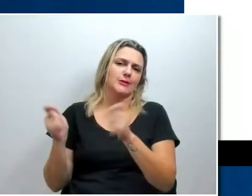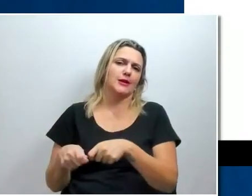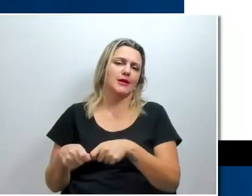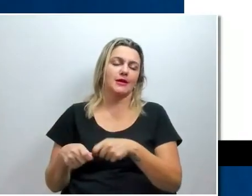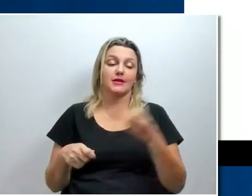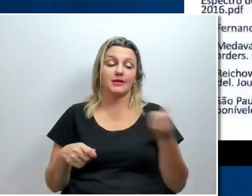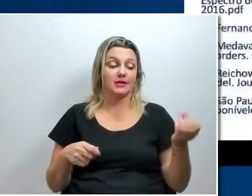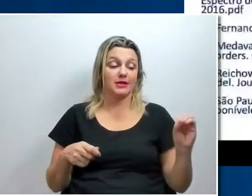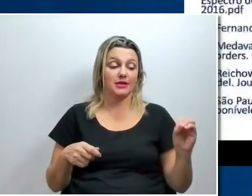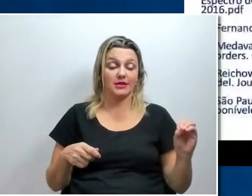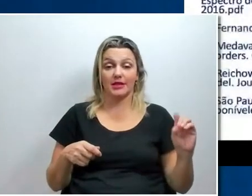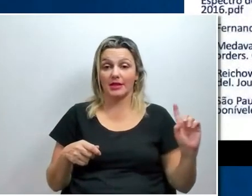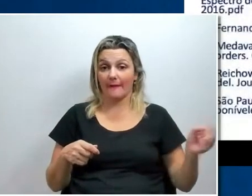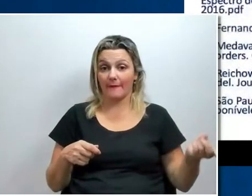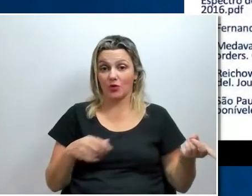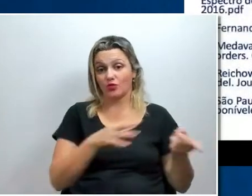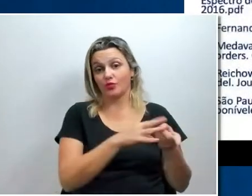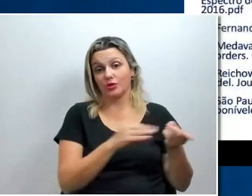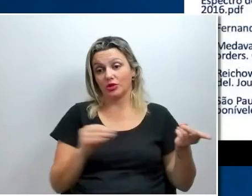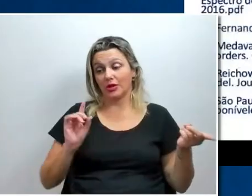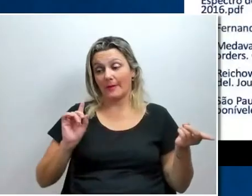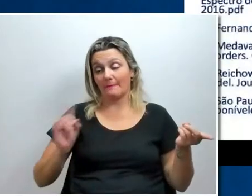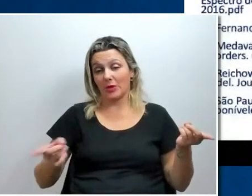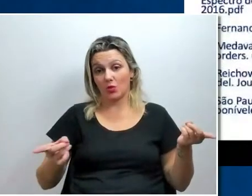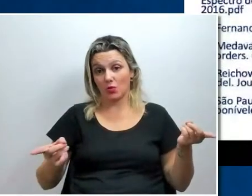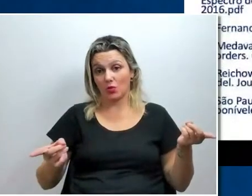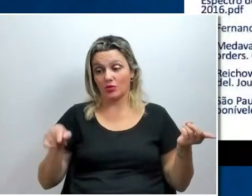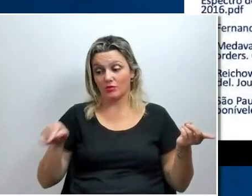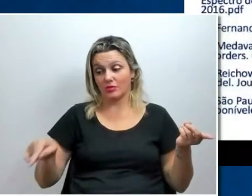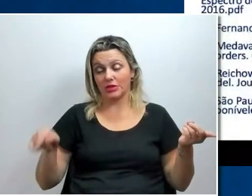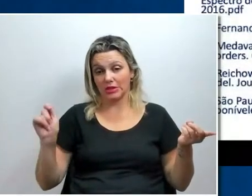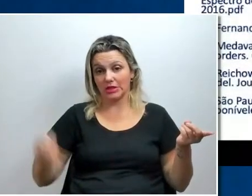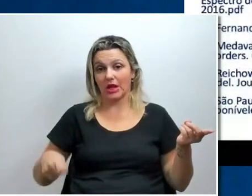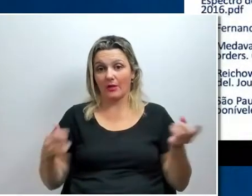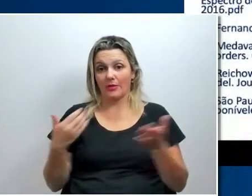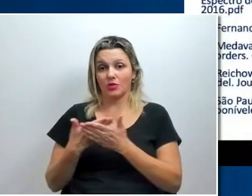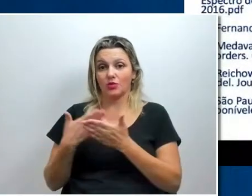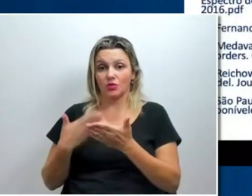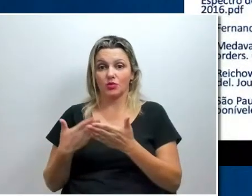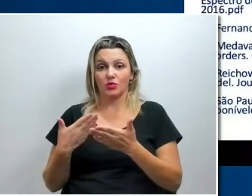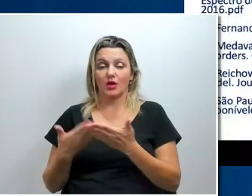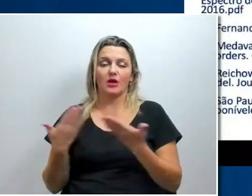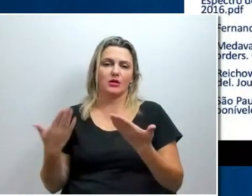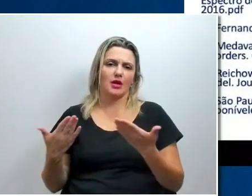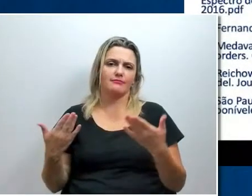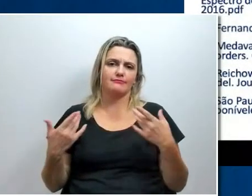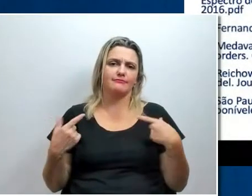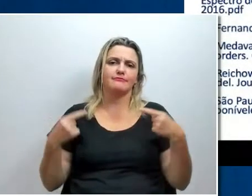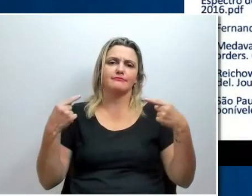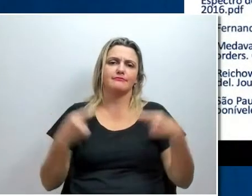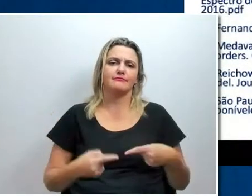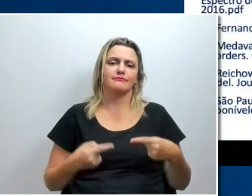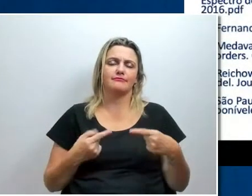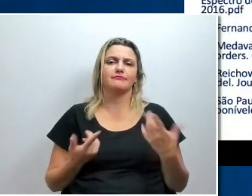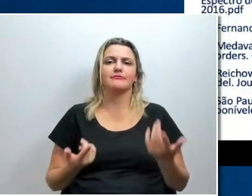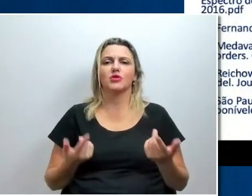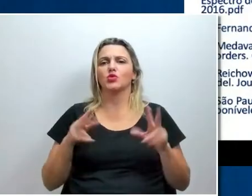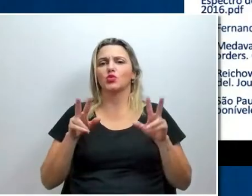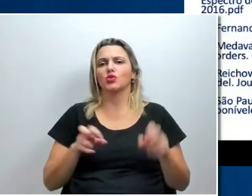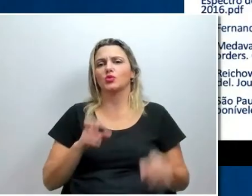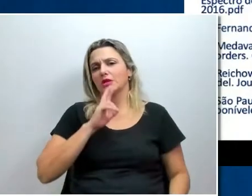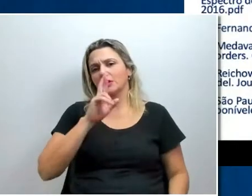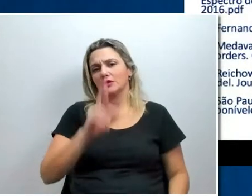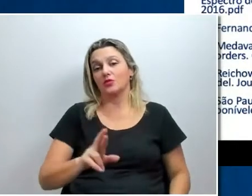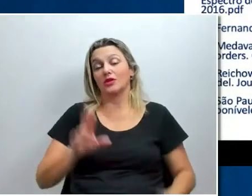tiraram 1.000, né? E nós queremos contrastar isso, né, com uma situação da resposta técnica